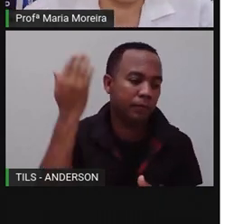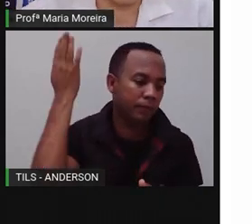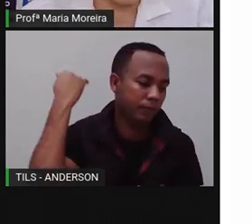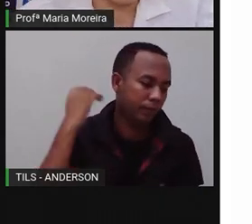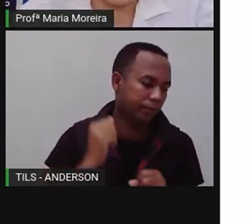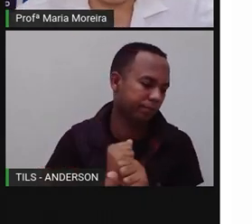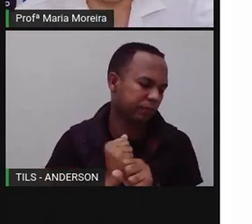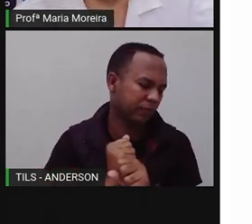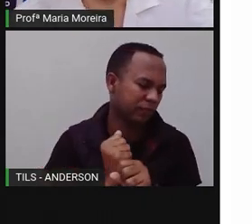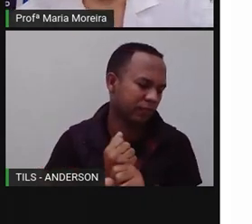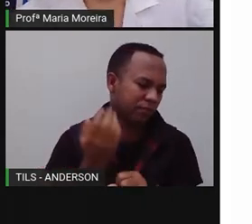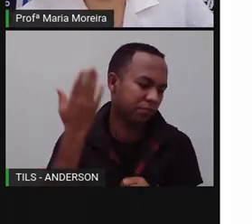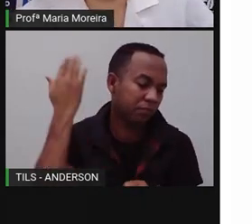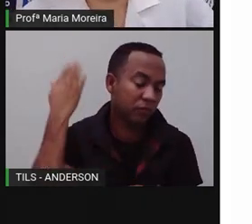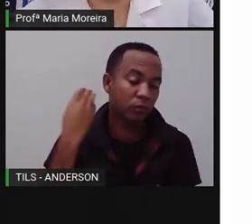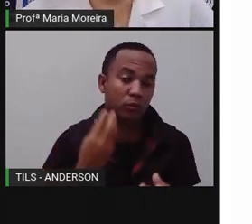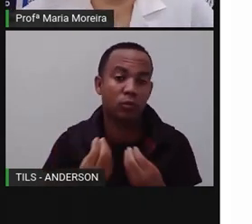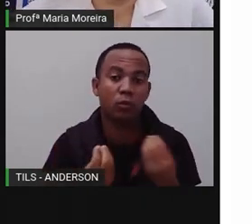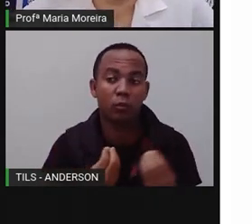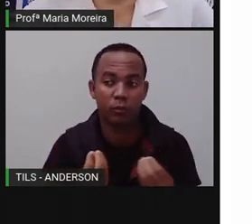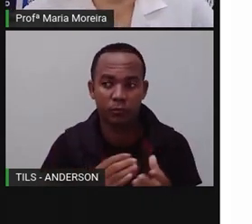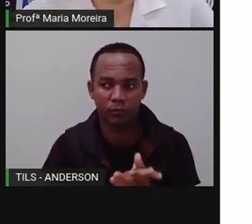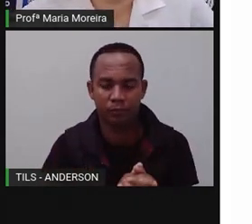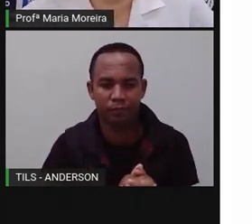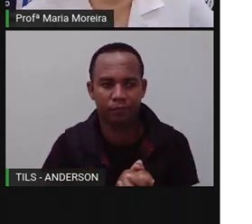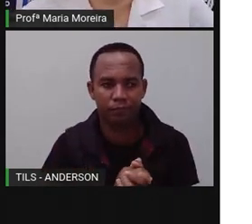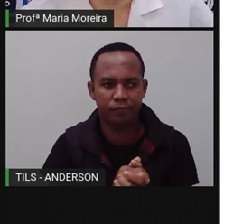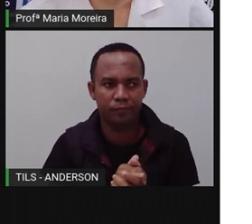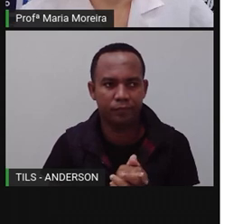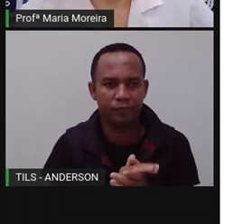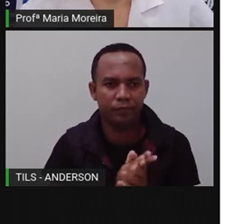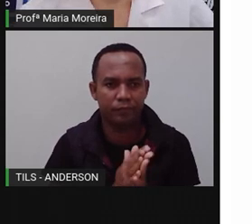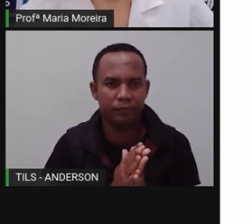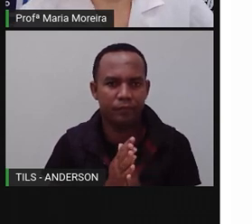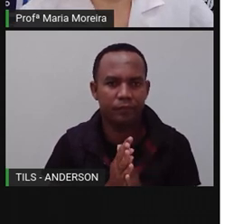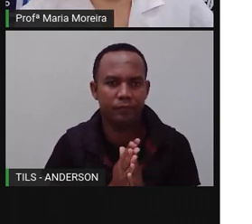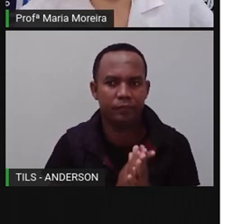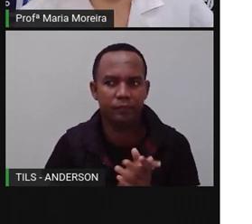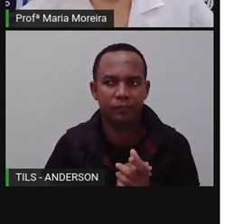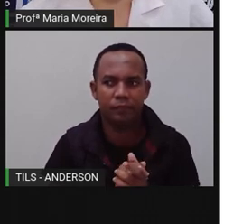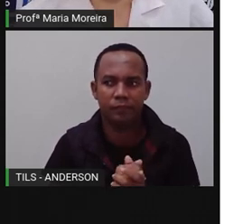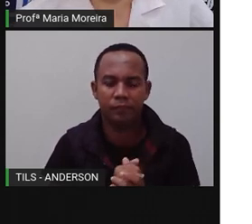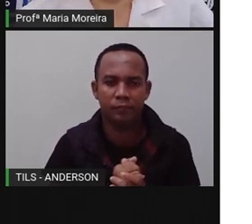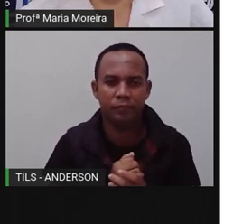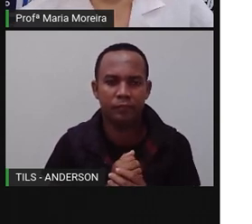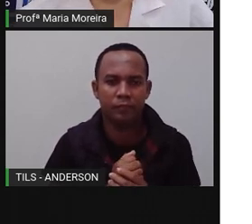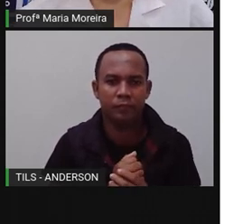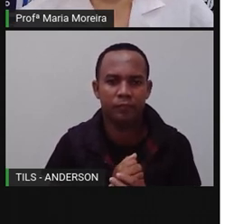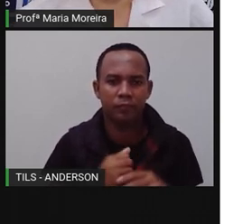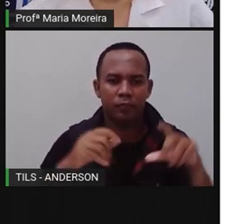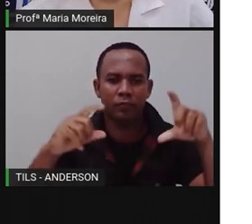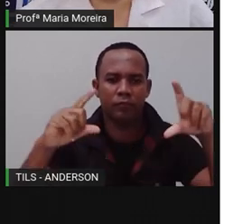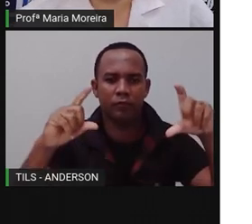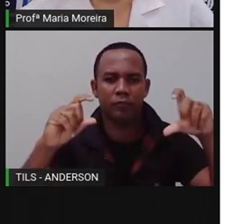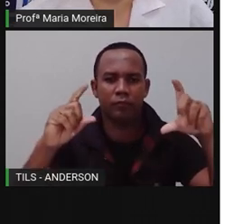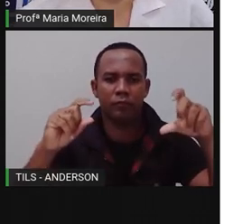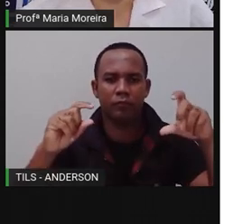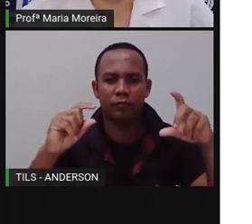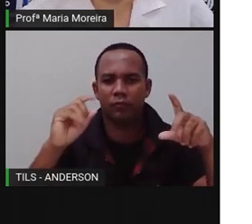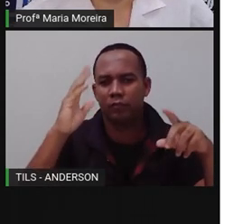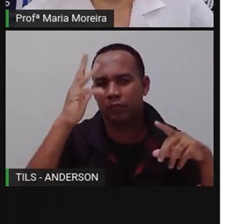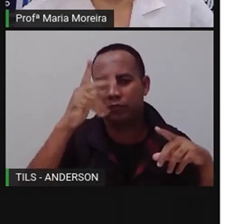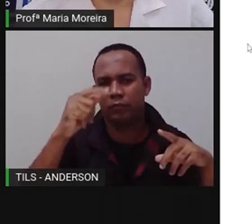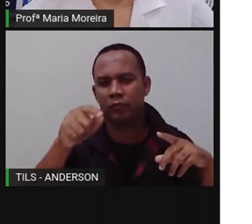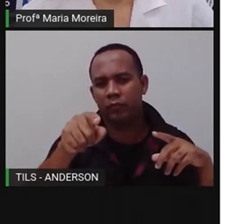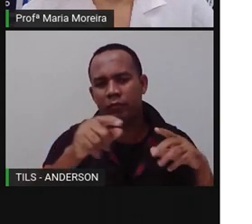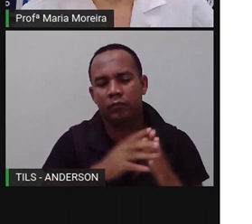aí não existia, há 400 anos atrás, há 300 anos atrás isso aí não existia. Tá? Essa imagem é lindíssima, lindíssima, a festa de Santa Bárbara